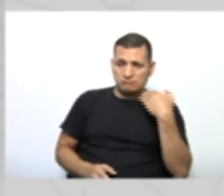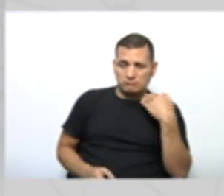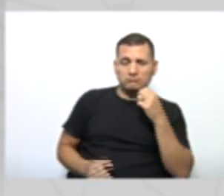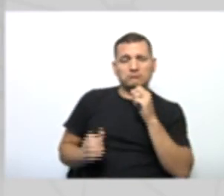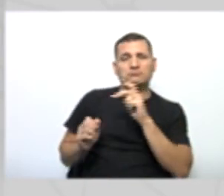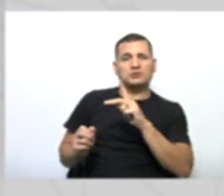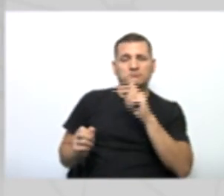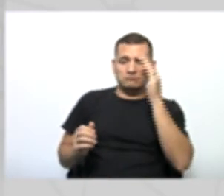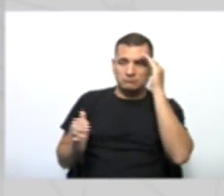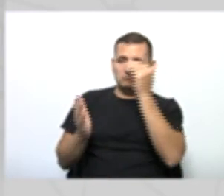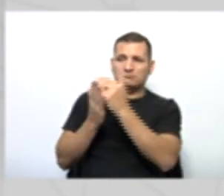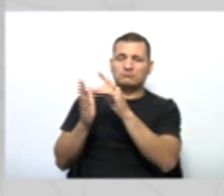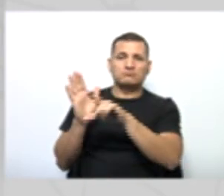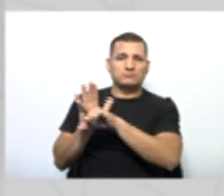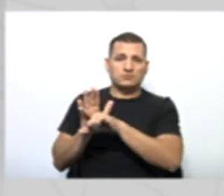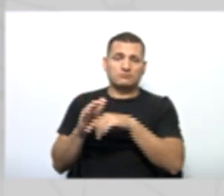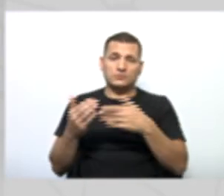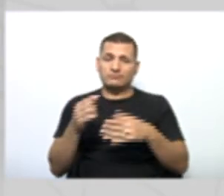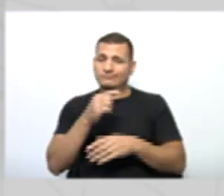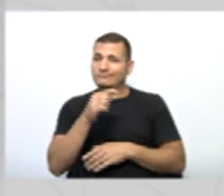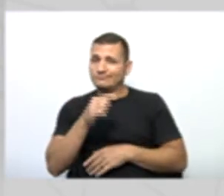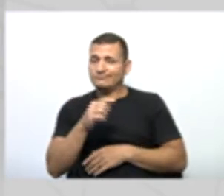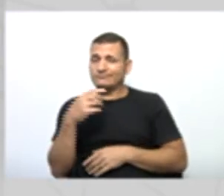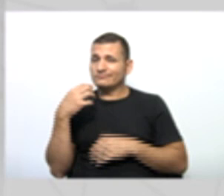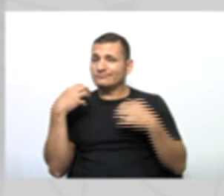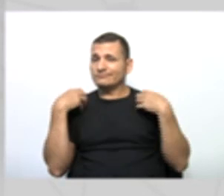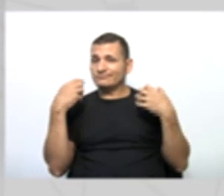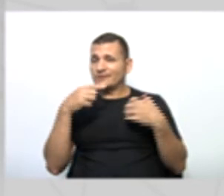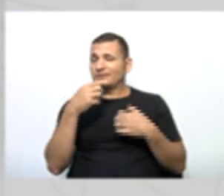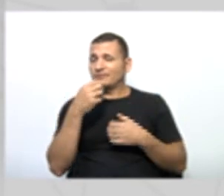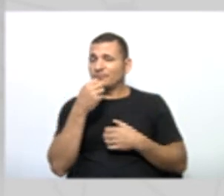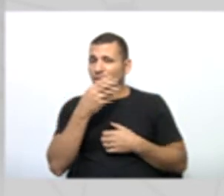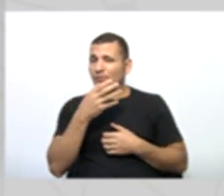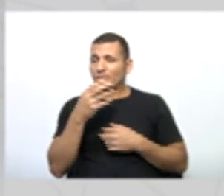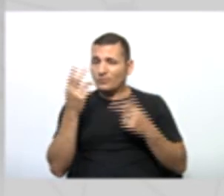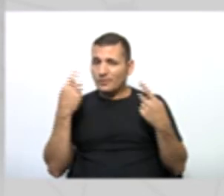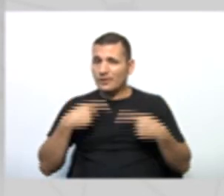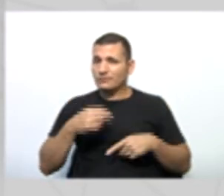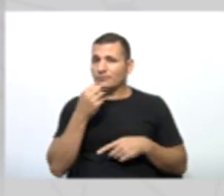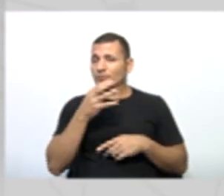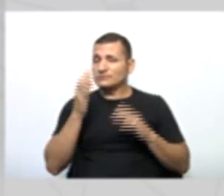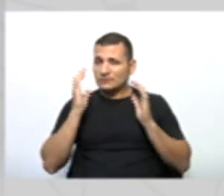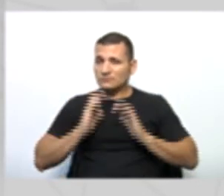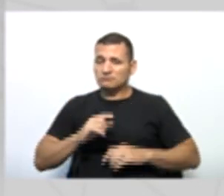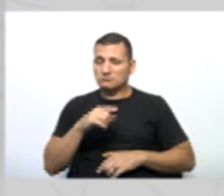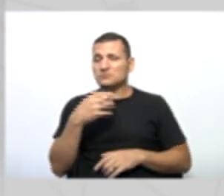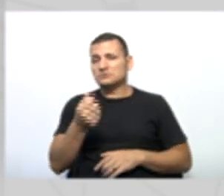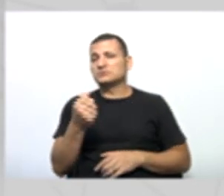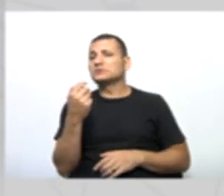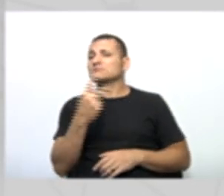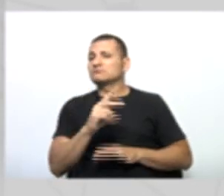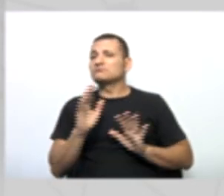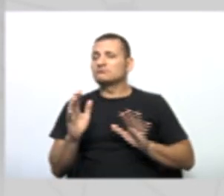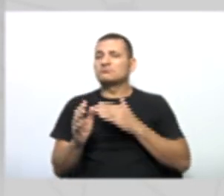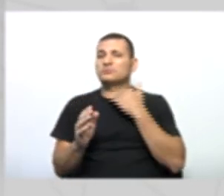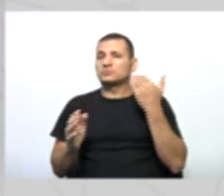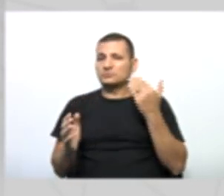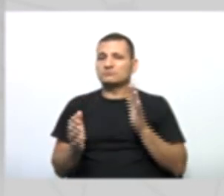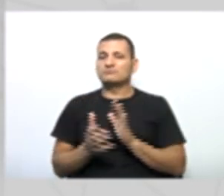para cumprir isso, já que ele quer ser um bom homem, e o bom homem é um bom cidadão, ele aceita até a própria condenação. Olha que